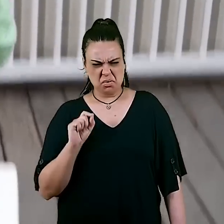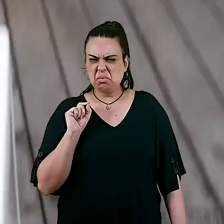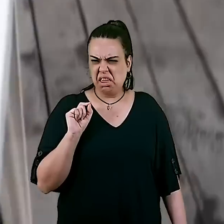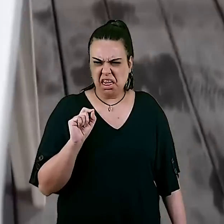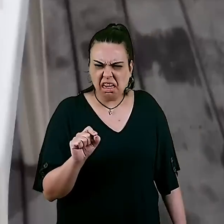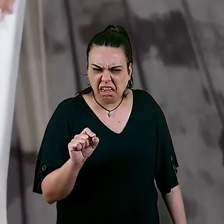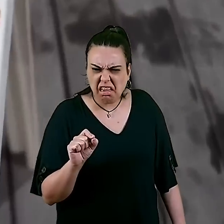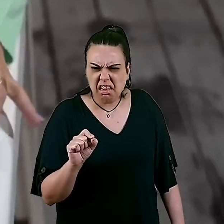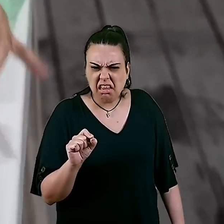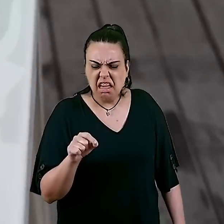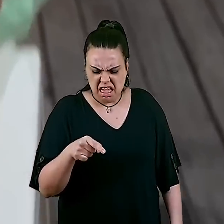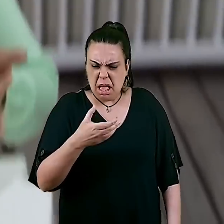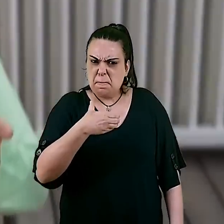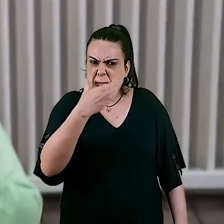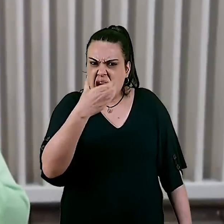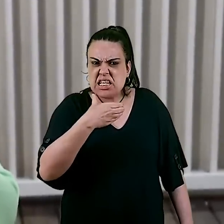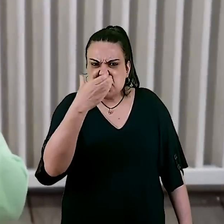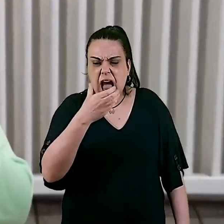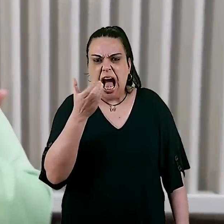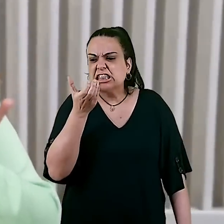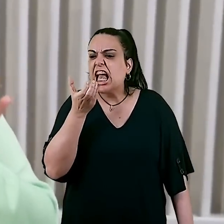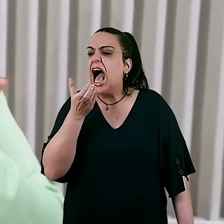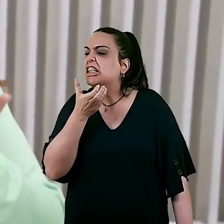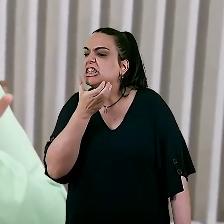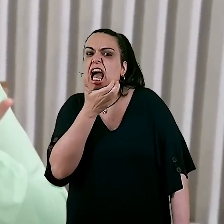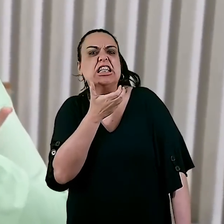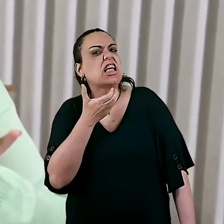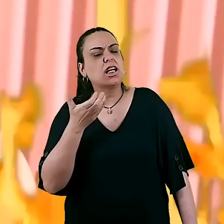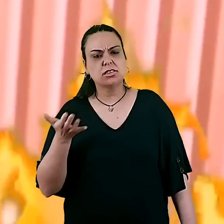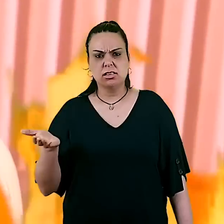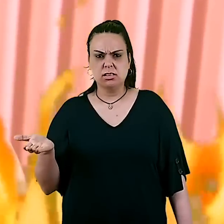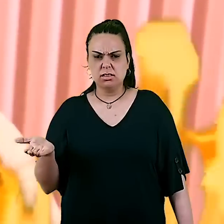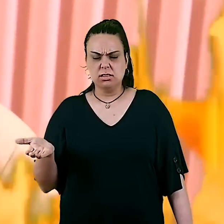O quê? Essa maçã toda comida?